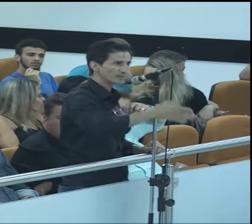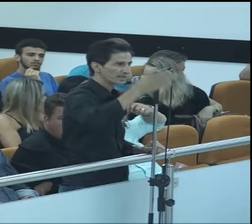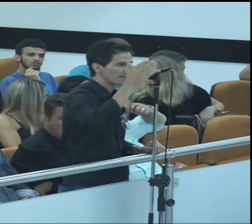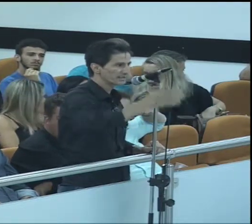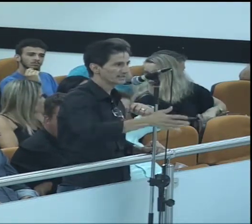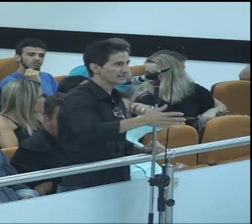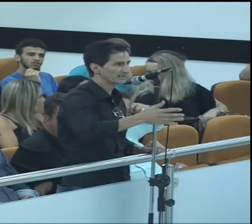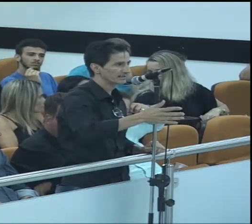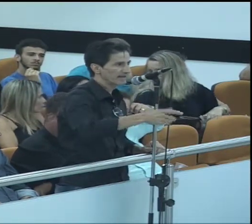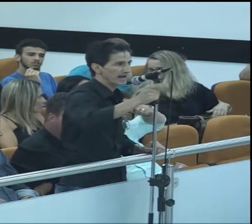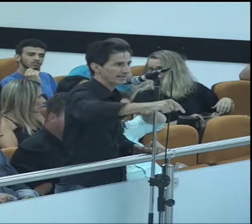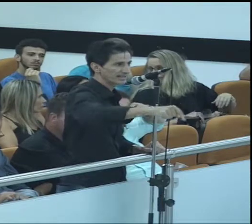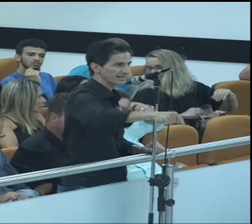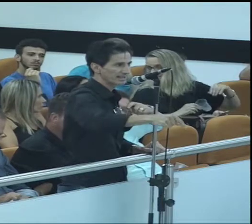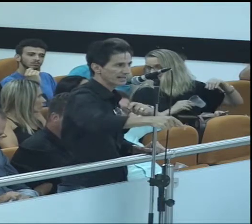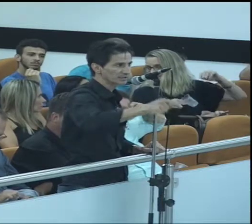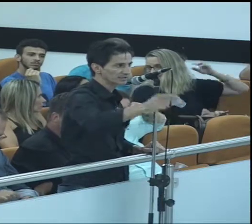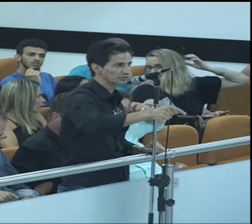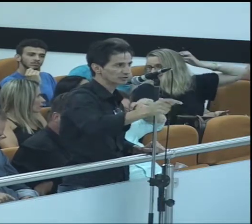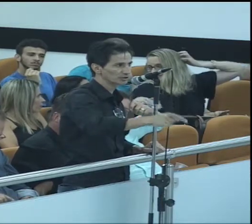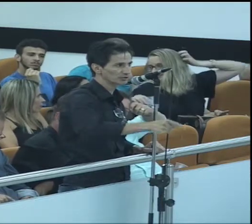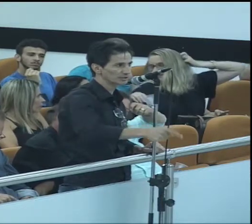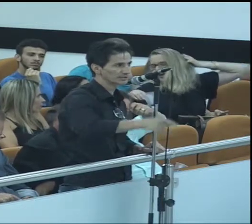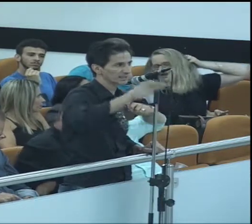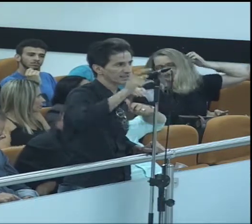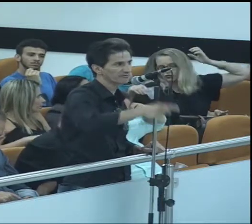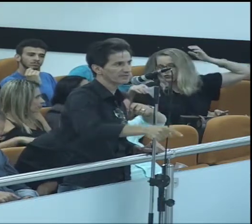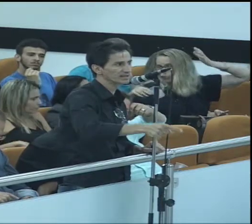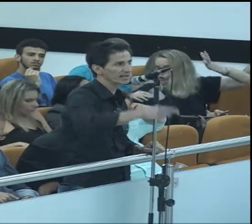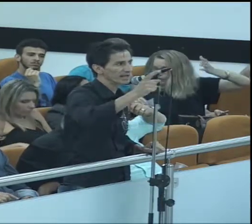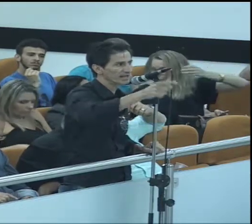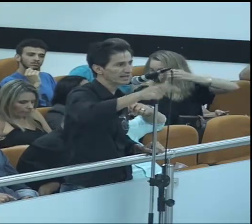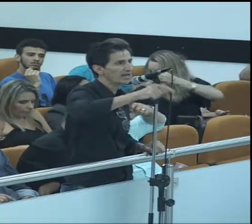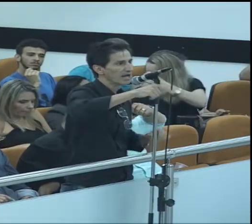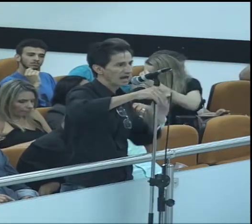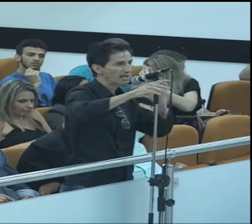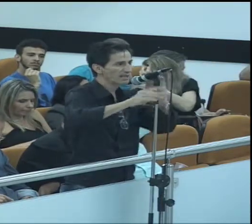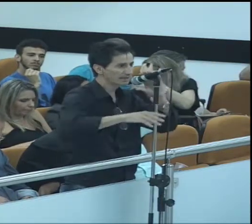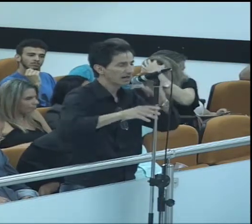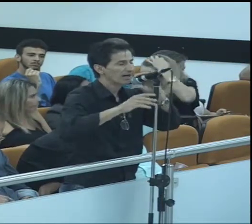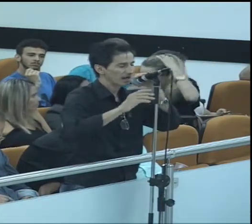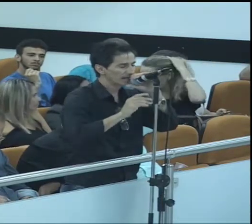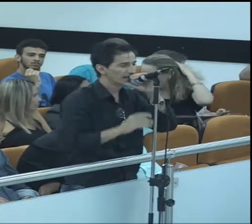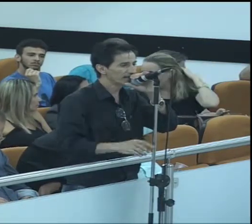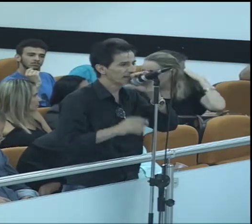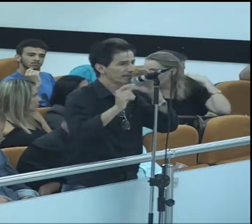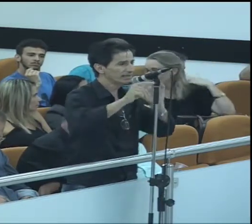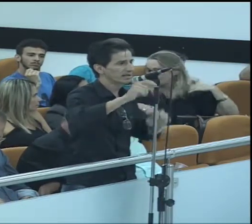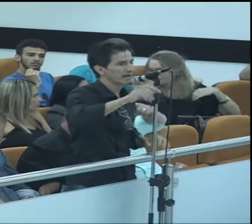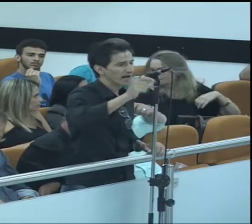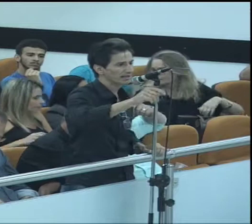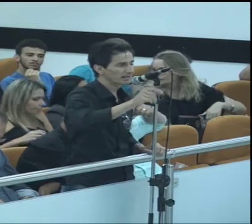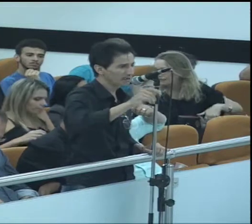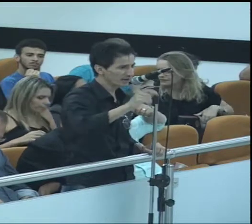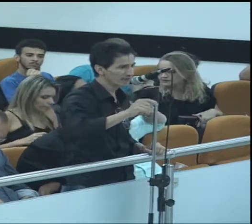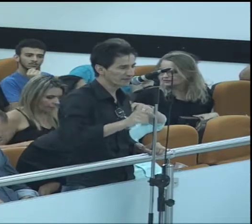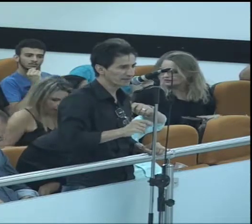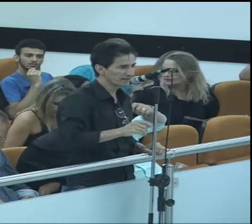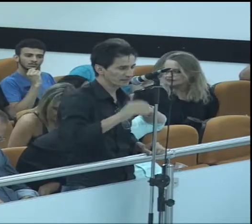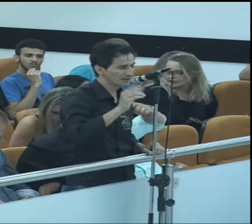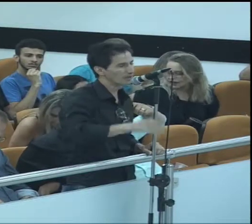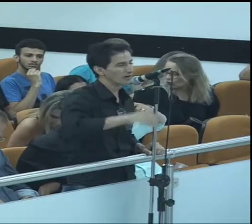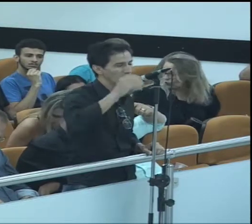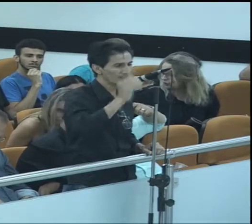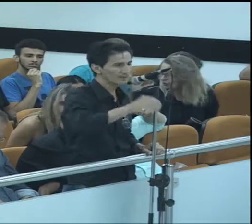não observem a lei. Nesta casa, assistente social outro dia disse que a lei é fria. Alguém vai deixar de falar pela sua fala. A lei não é